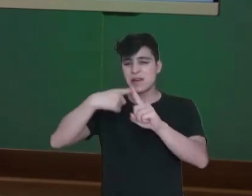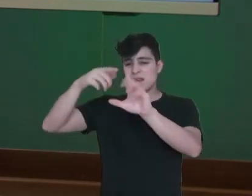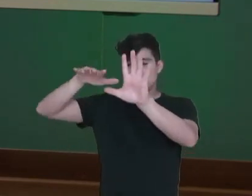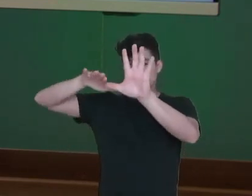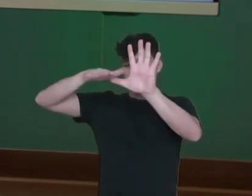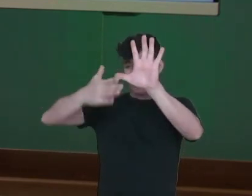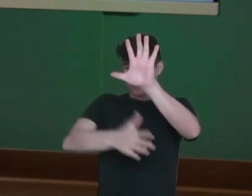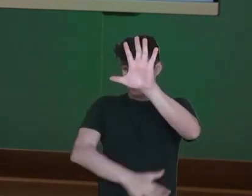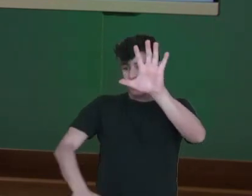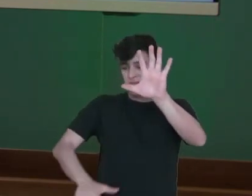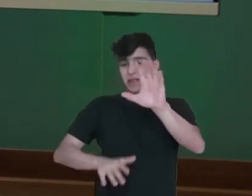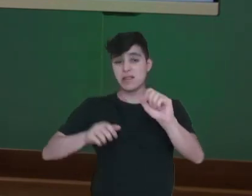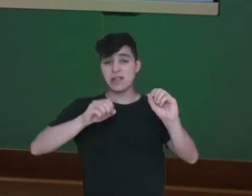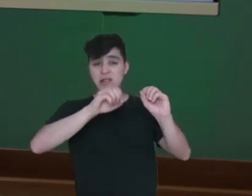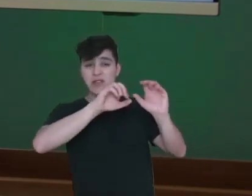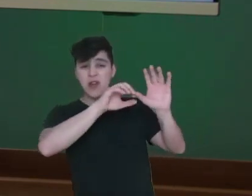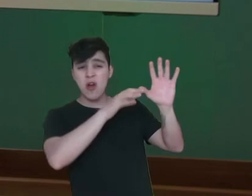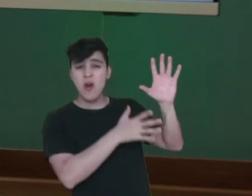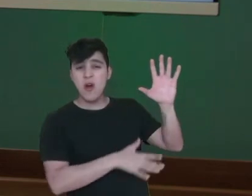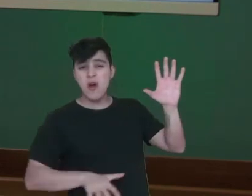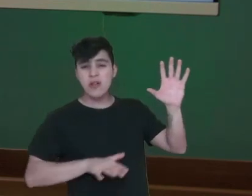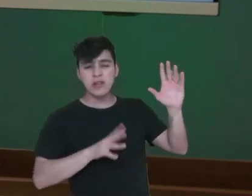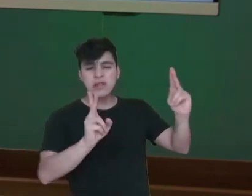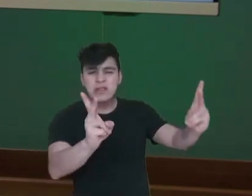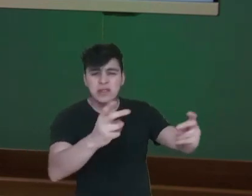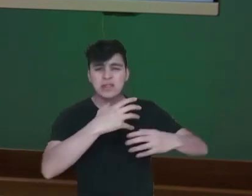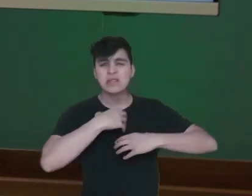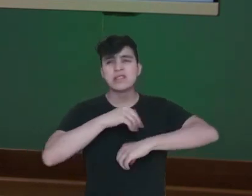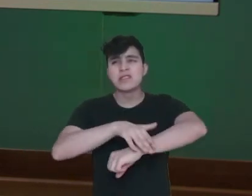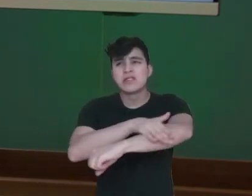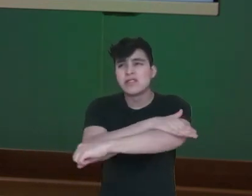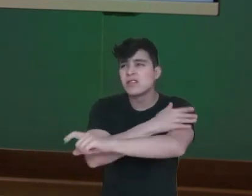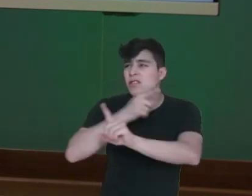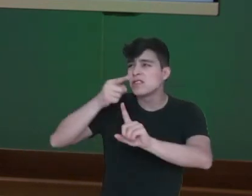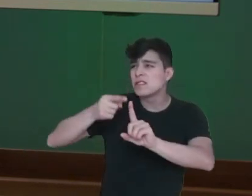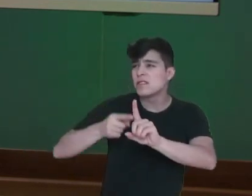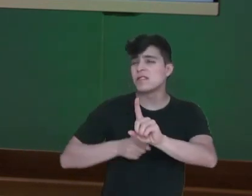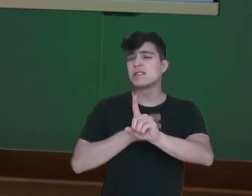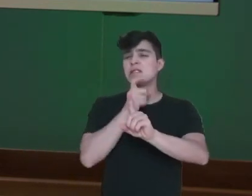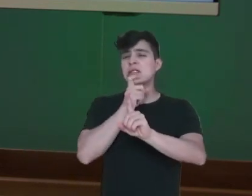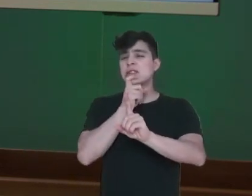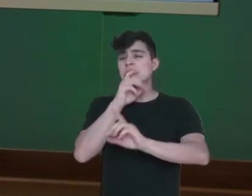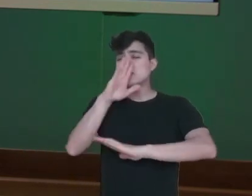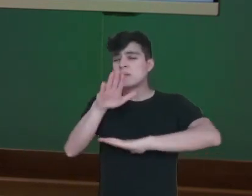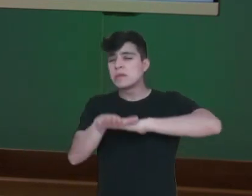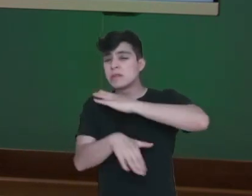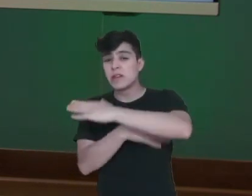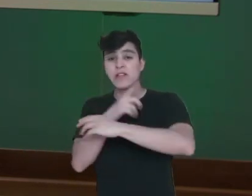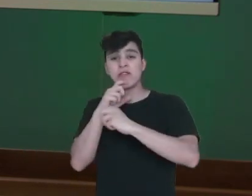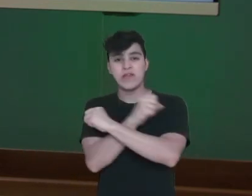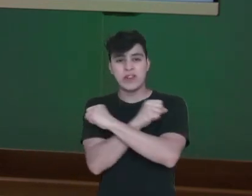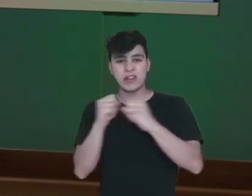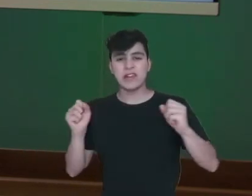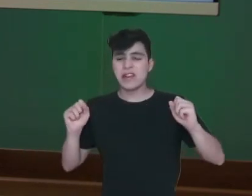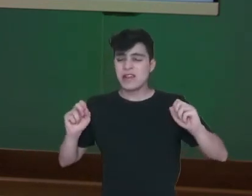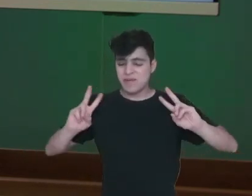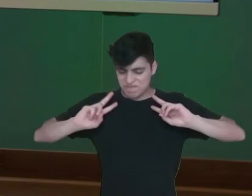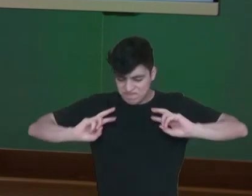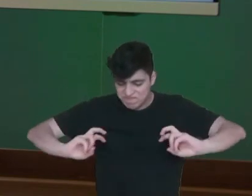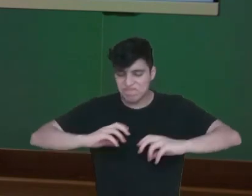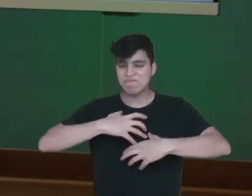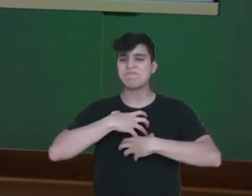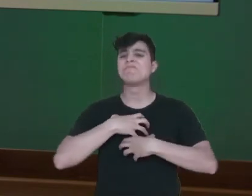né? Que já no outono a gente já sente ali a temperatura fica mais baixa e quando se aproxima do inverno, então a gente já consegue identificar